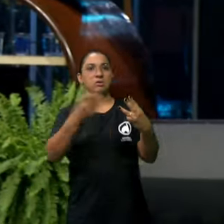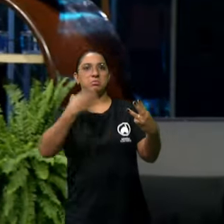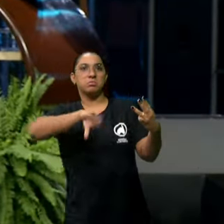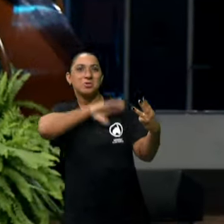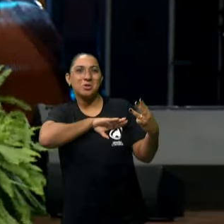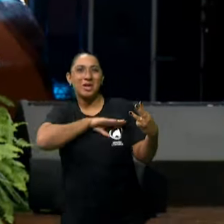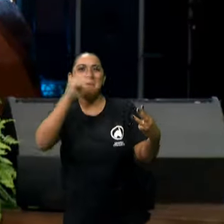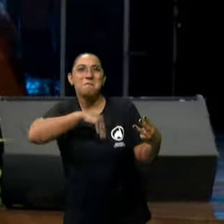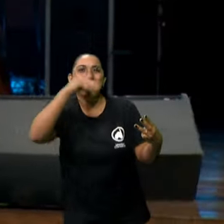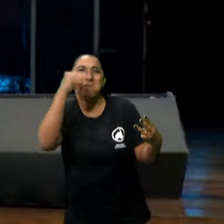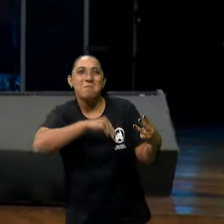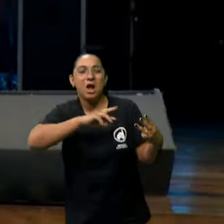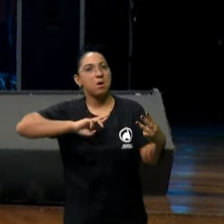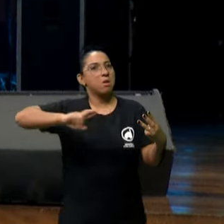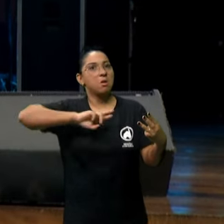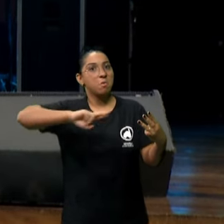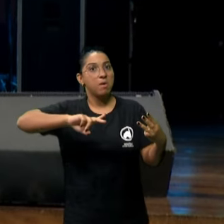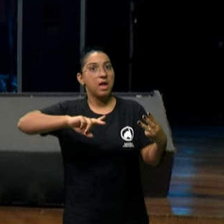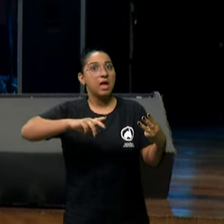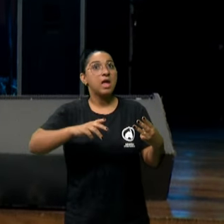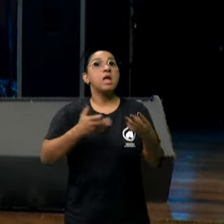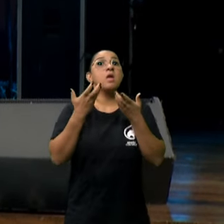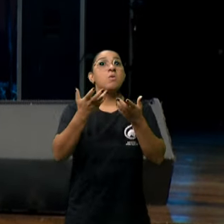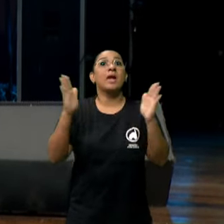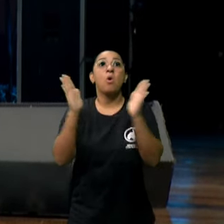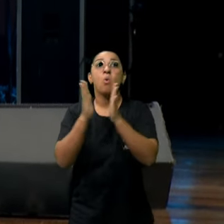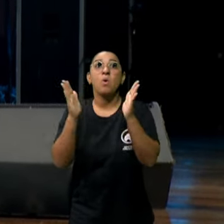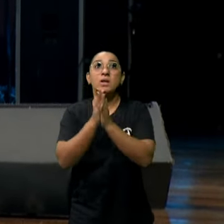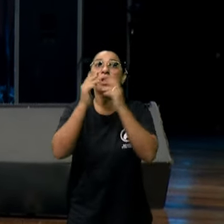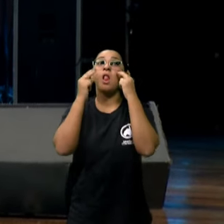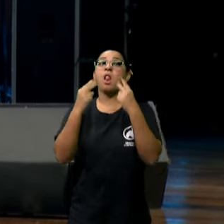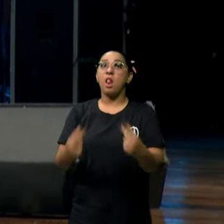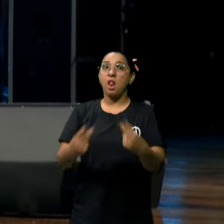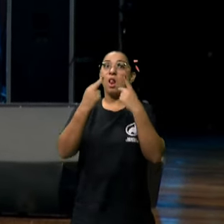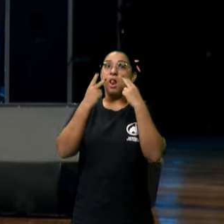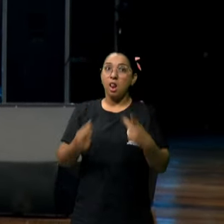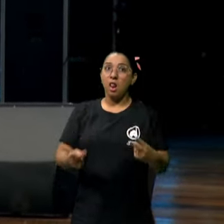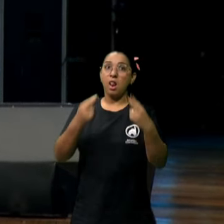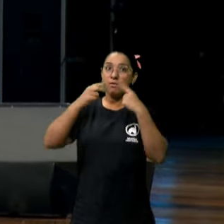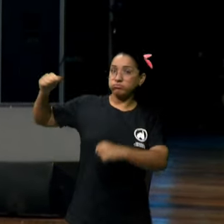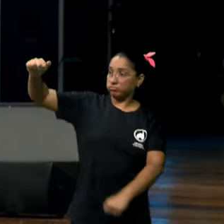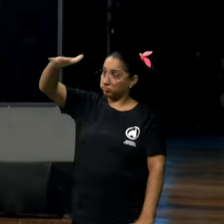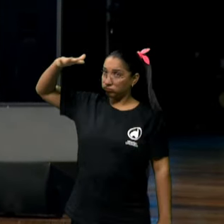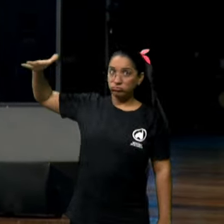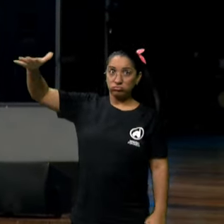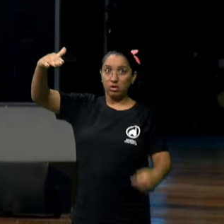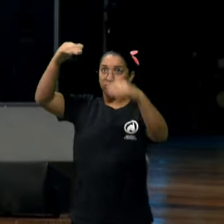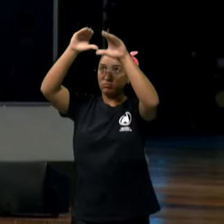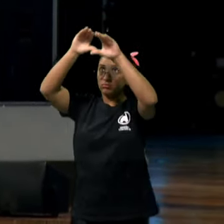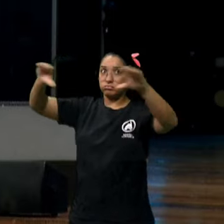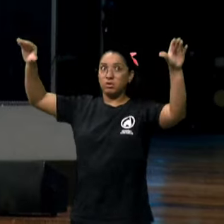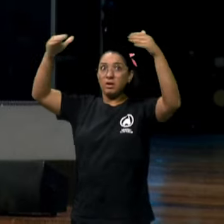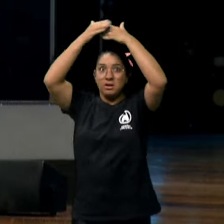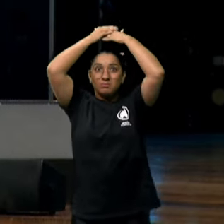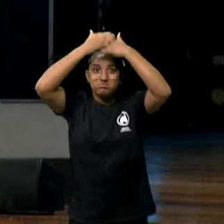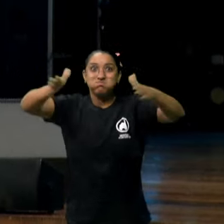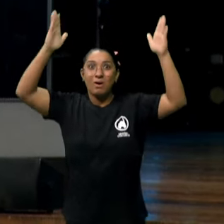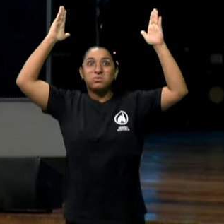é 15 minutos para gerar esse poder para pedir a manifestação para deixar que o céu se Abraão em 15